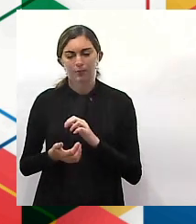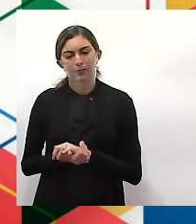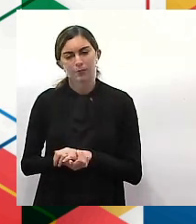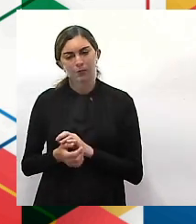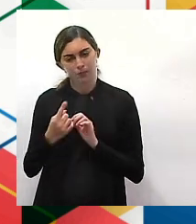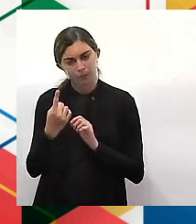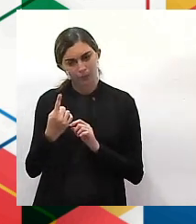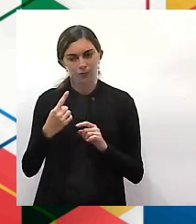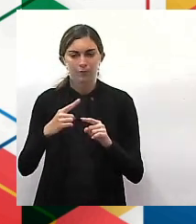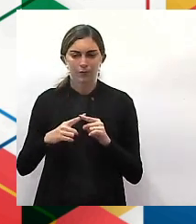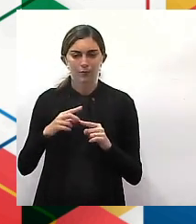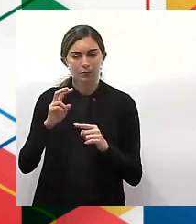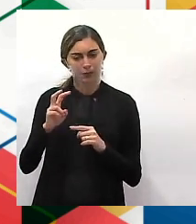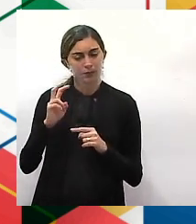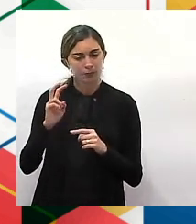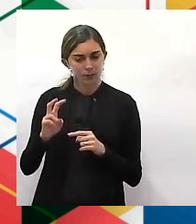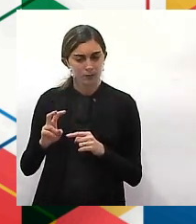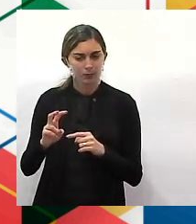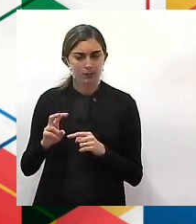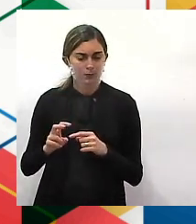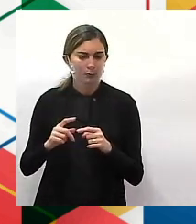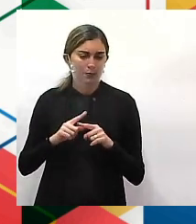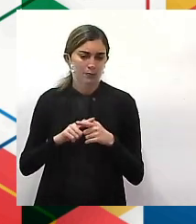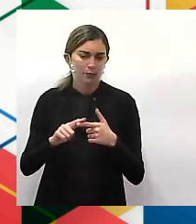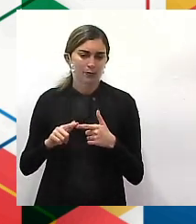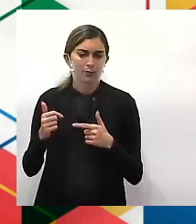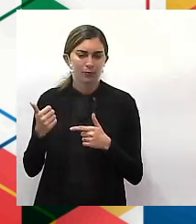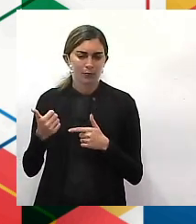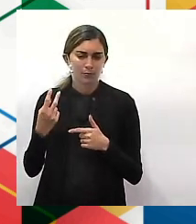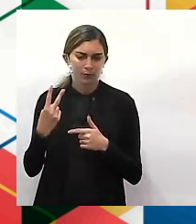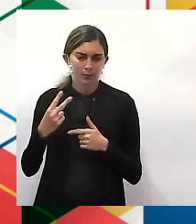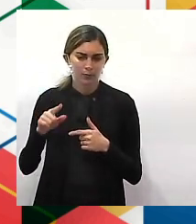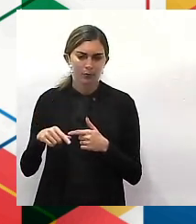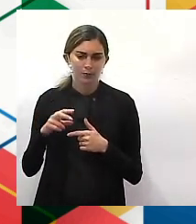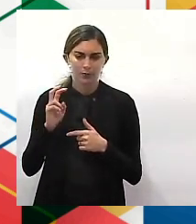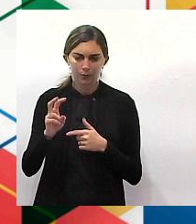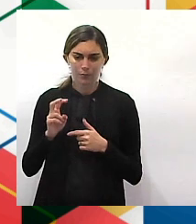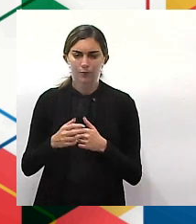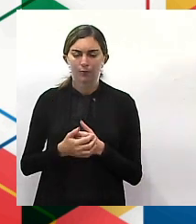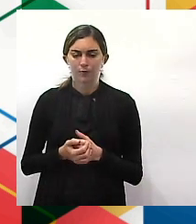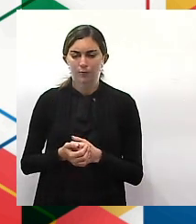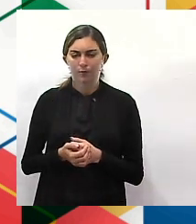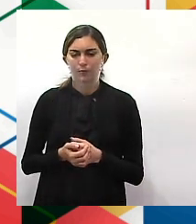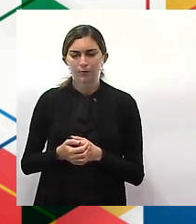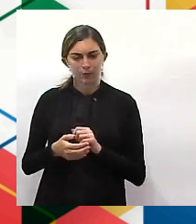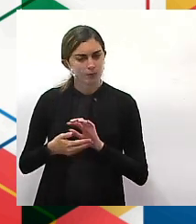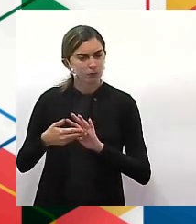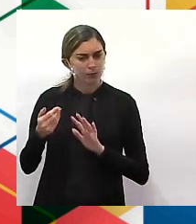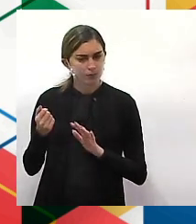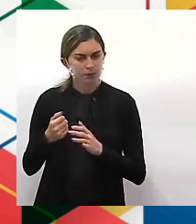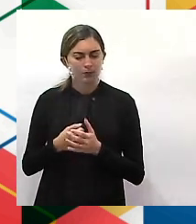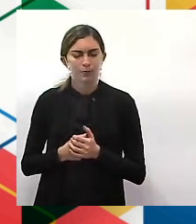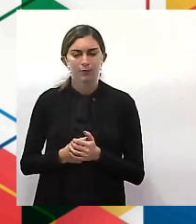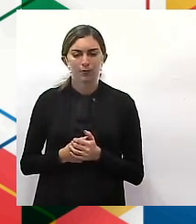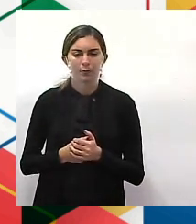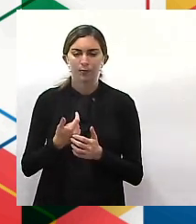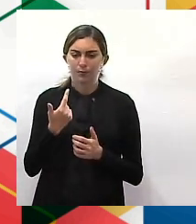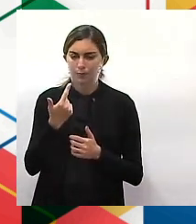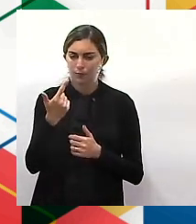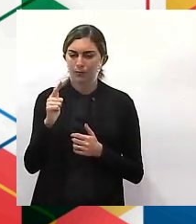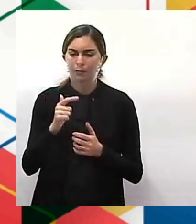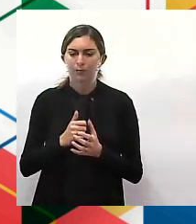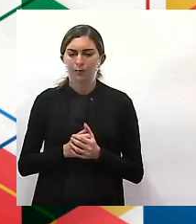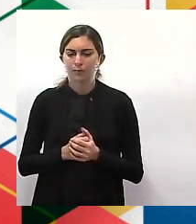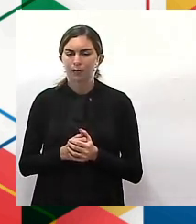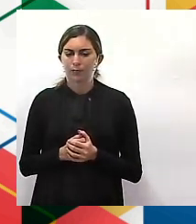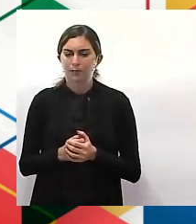1 vezes 5, 5. 5 dividido por 2, 2,5. Então, já tenho 2,5 para tirar ali. Esse outro aqui, ó,